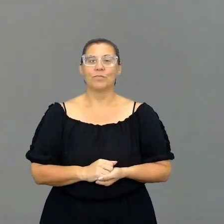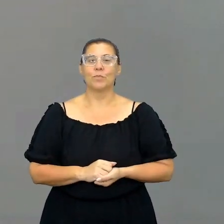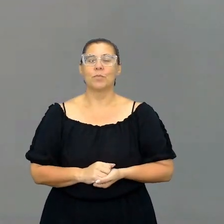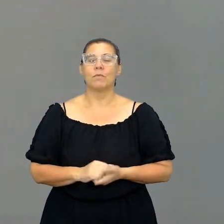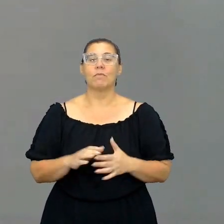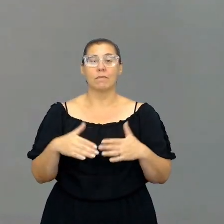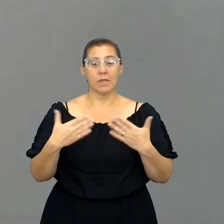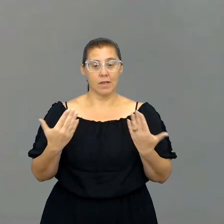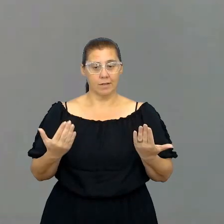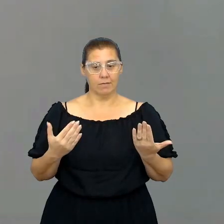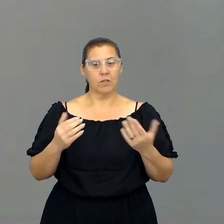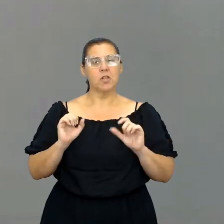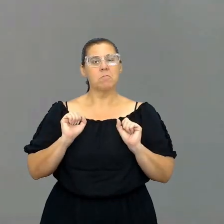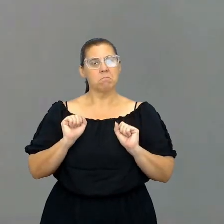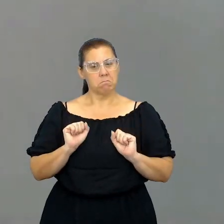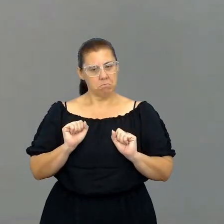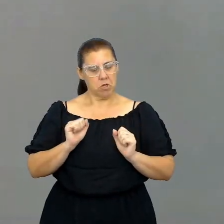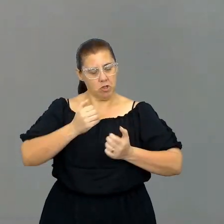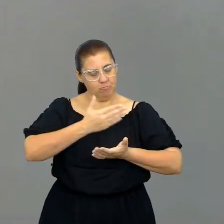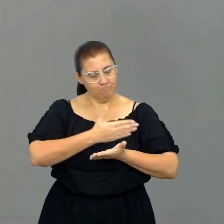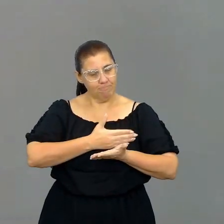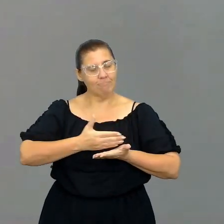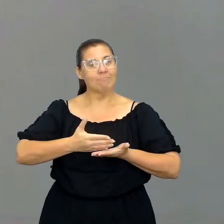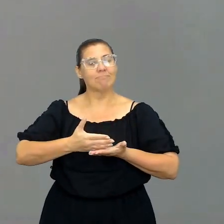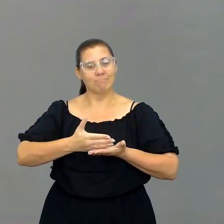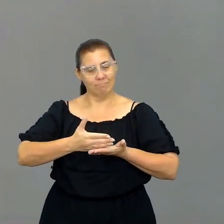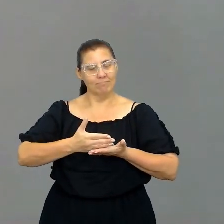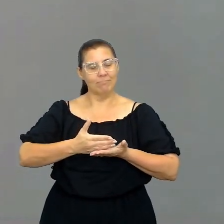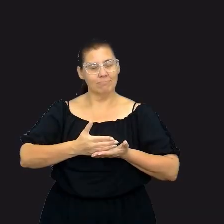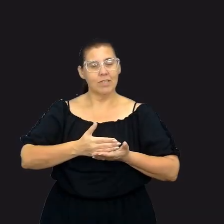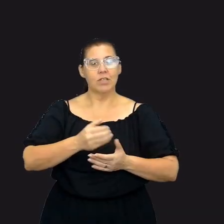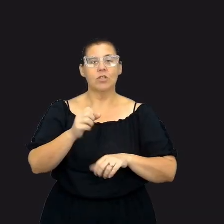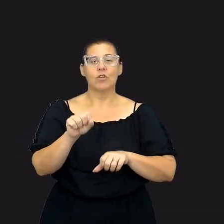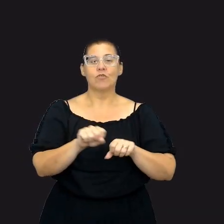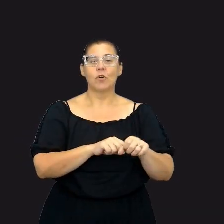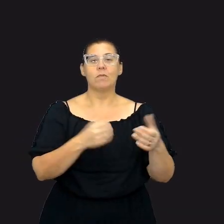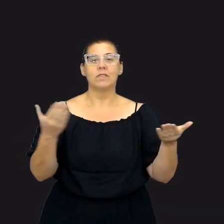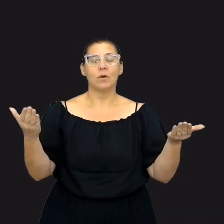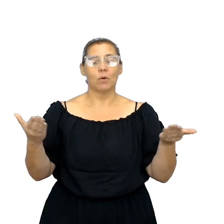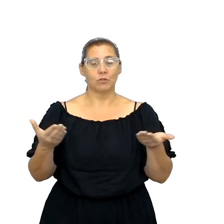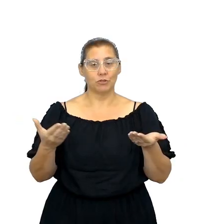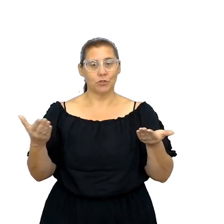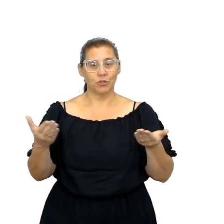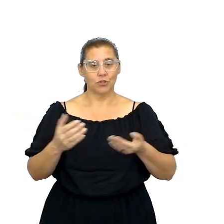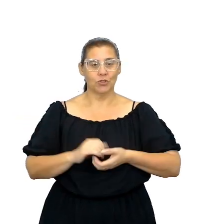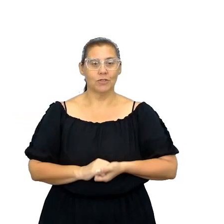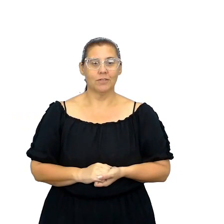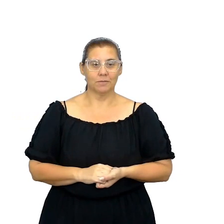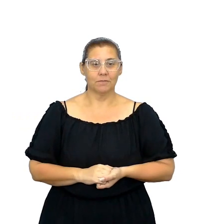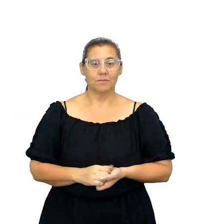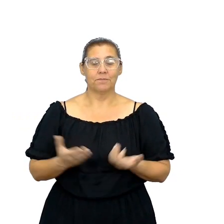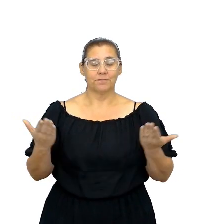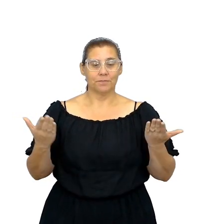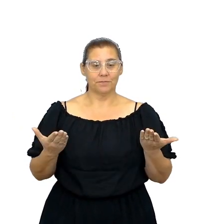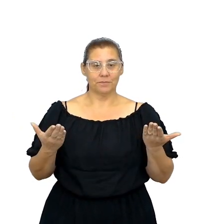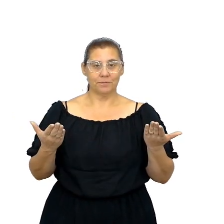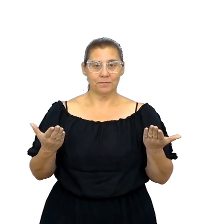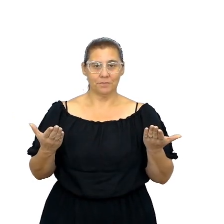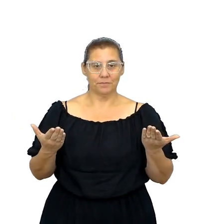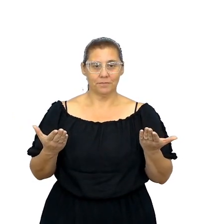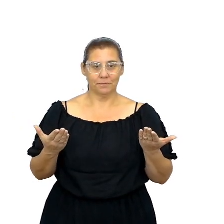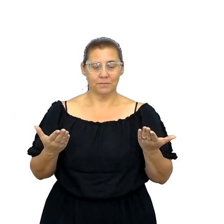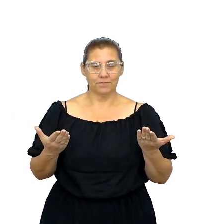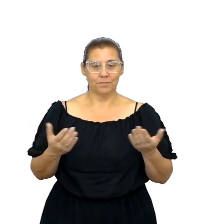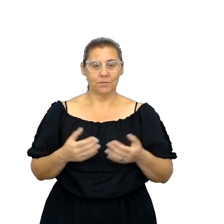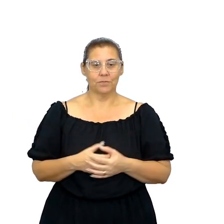e aí sim podemos, né, dar continuidade aos nossos trabalhos de hoje. Então, estamos aqui